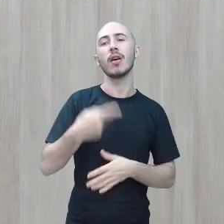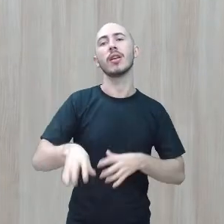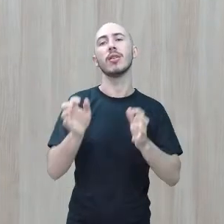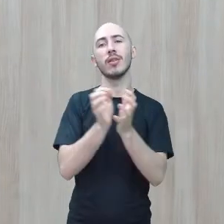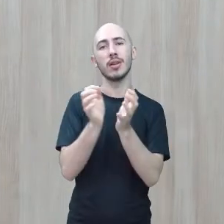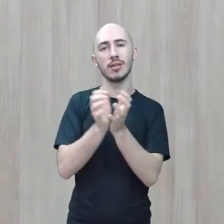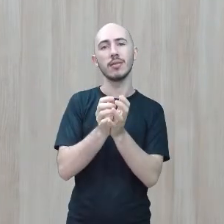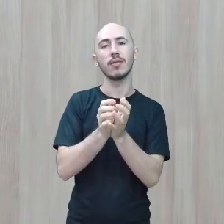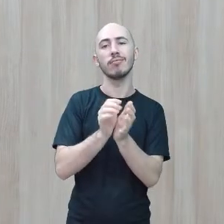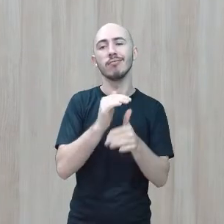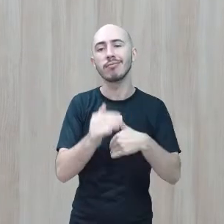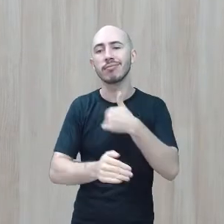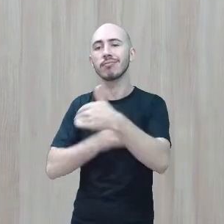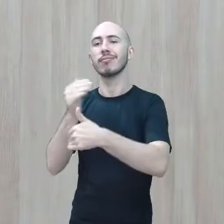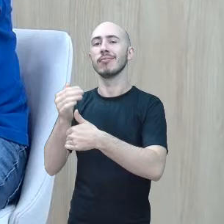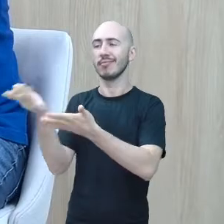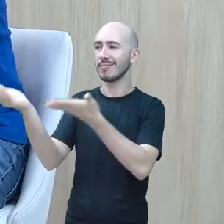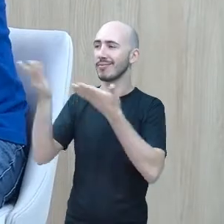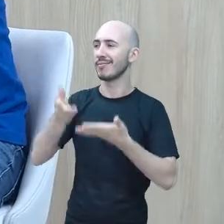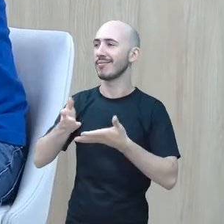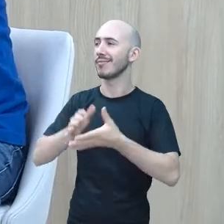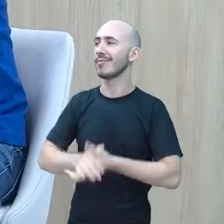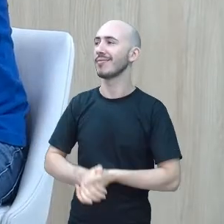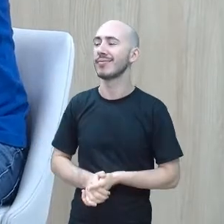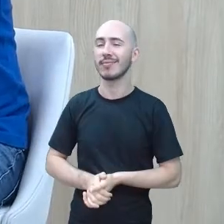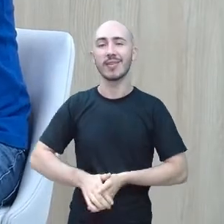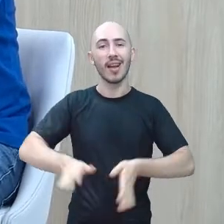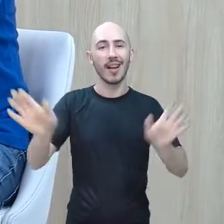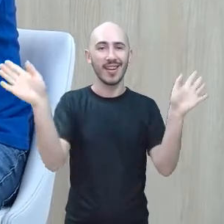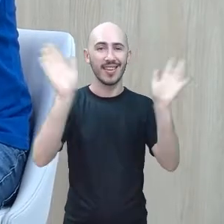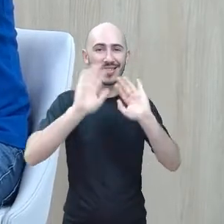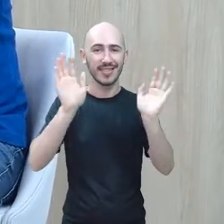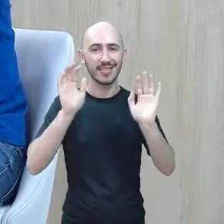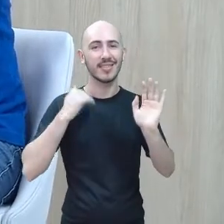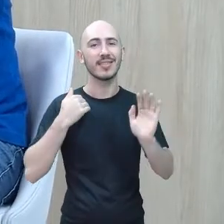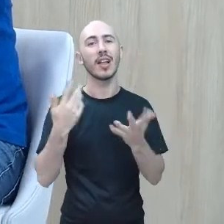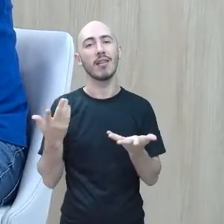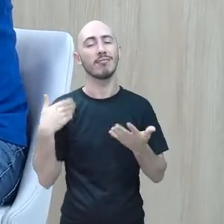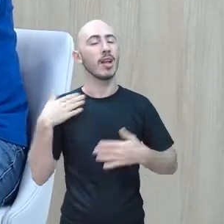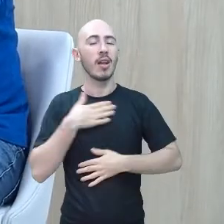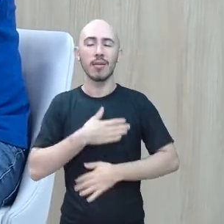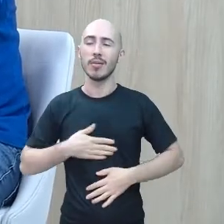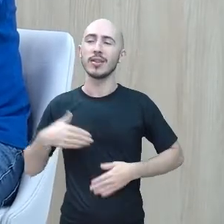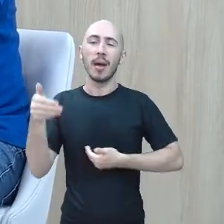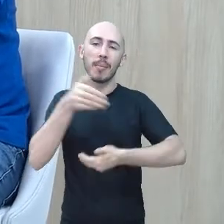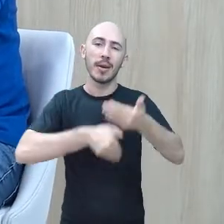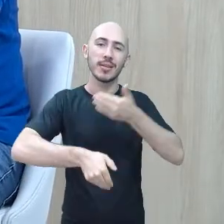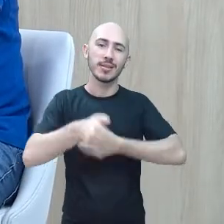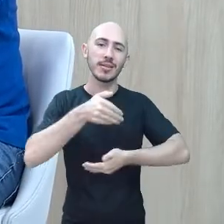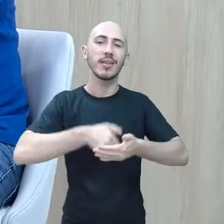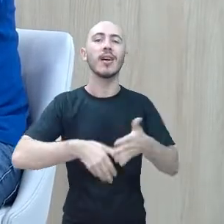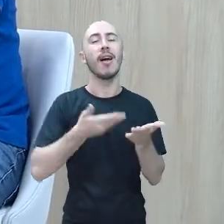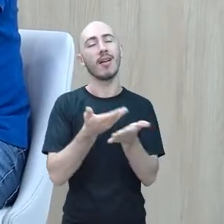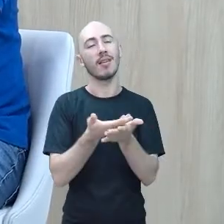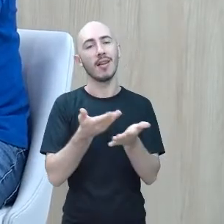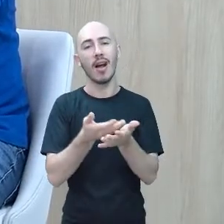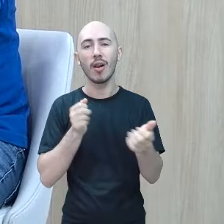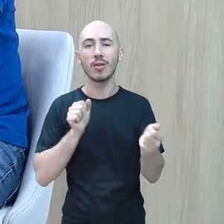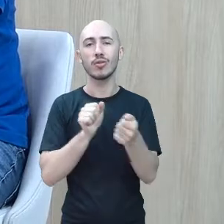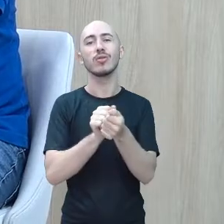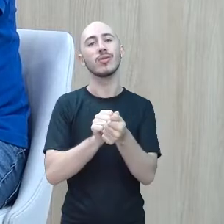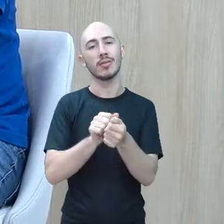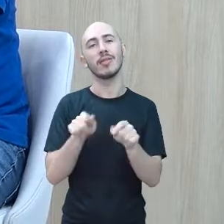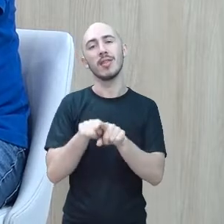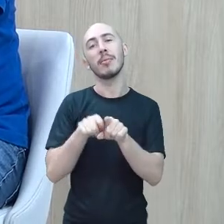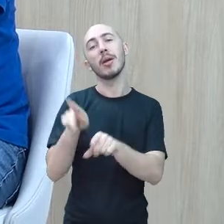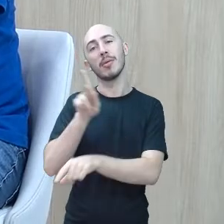cidade. Então, fala aí, Henrique. Oi, Vanessa. Satisfação estar participando dessa aula junto com o professor